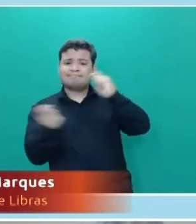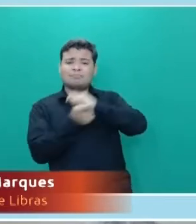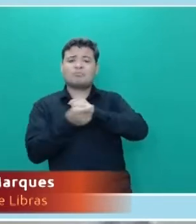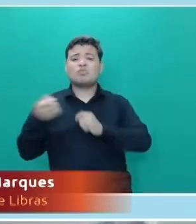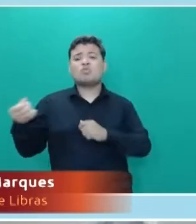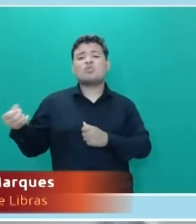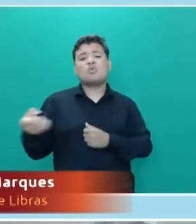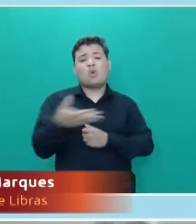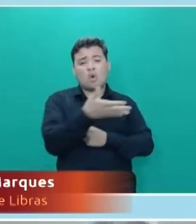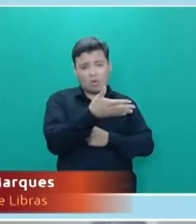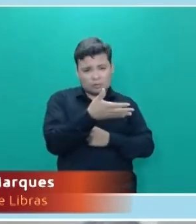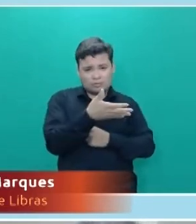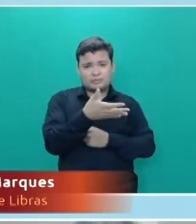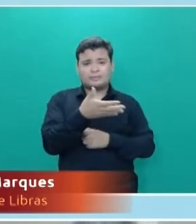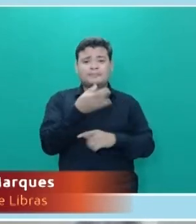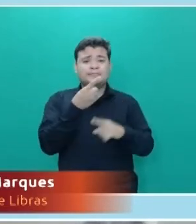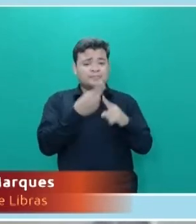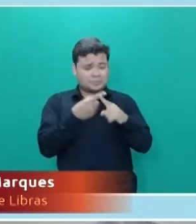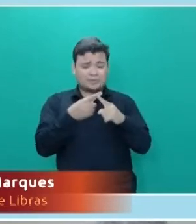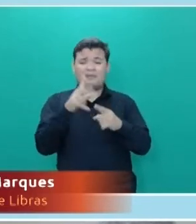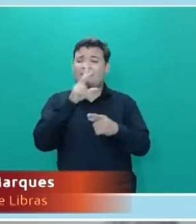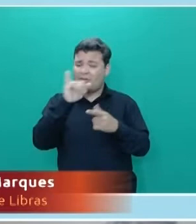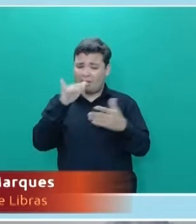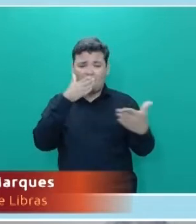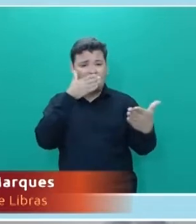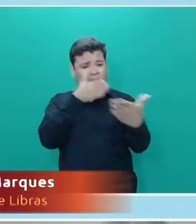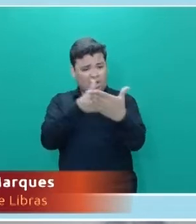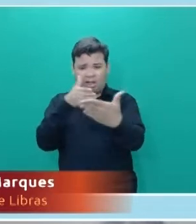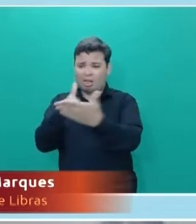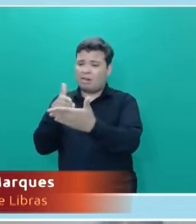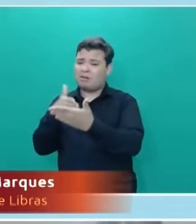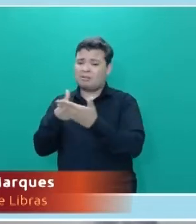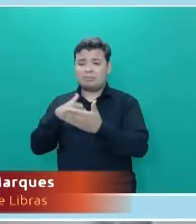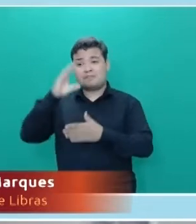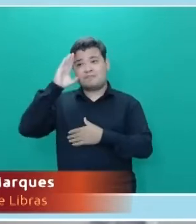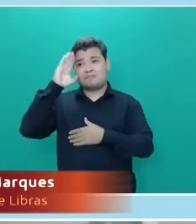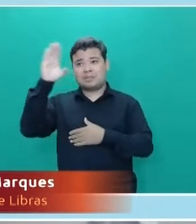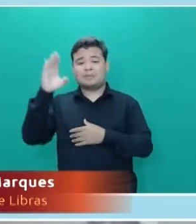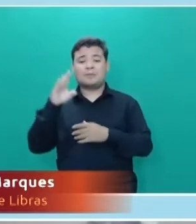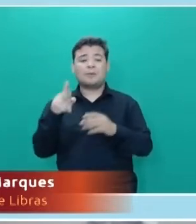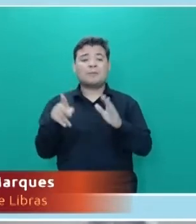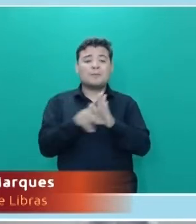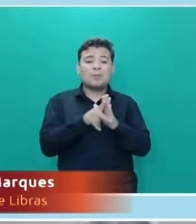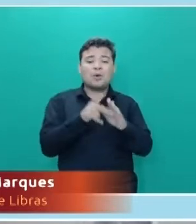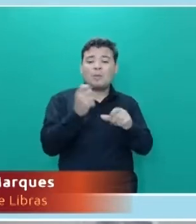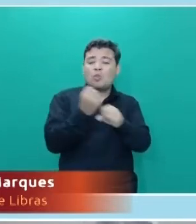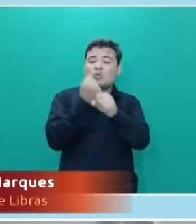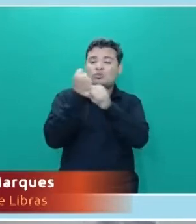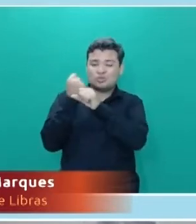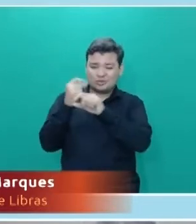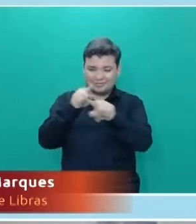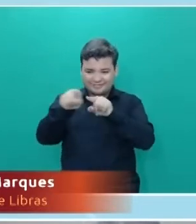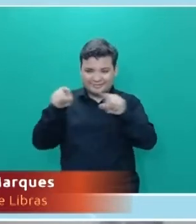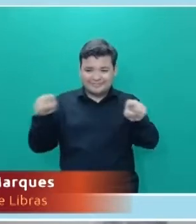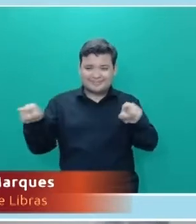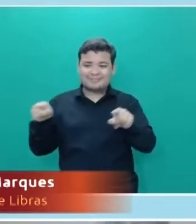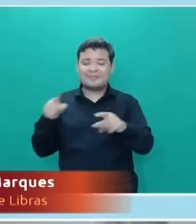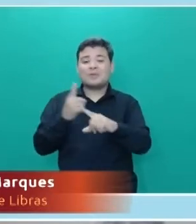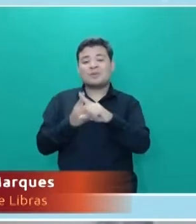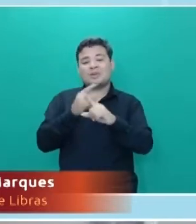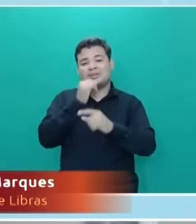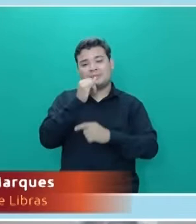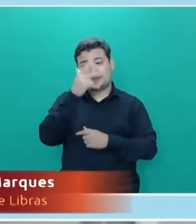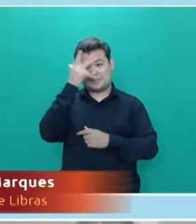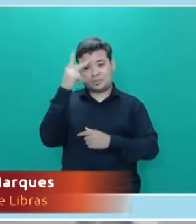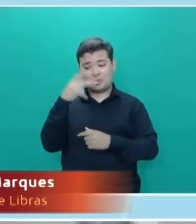para o enfrentamento das barreiras, principalmente das barreiras arquitetônicas, né? As pessoas com deficiência por sequela da poliomielite